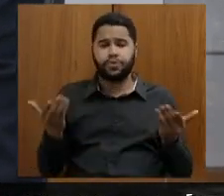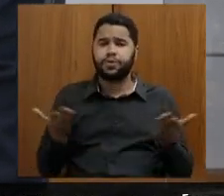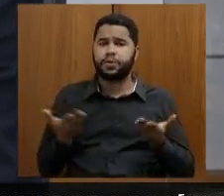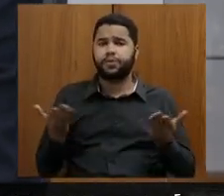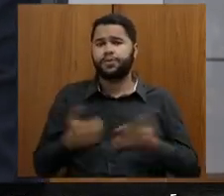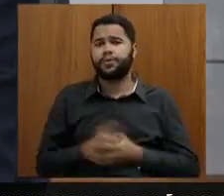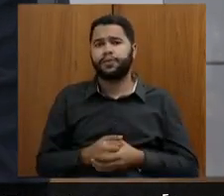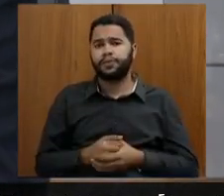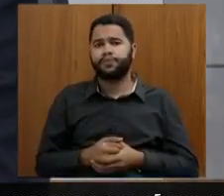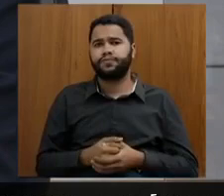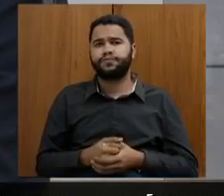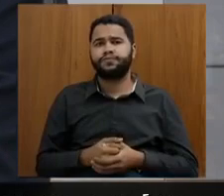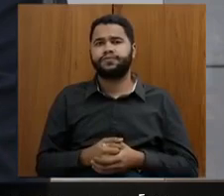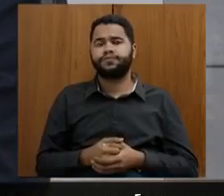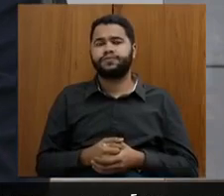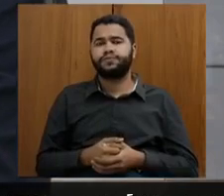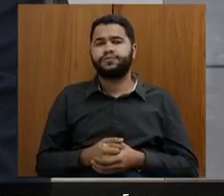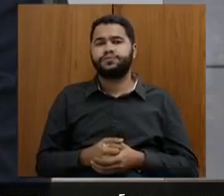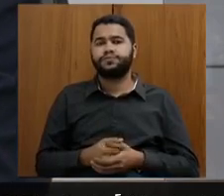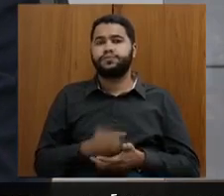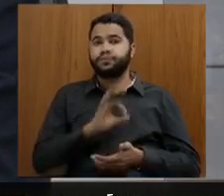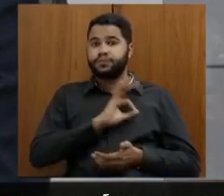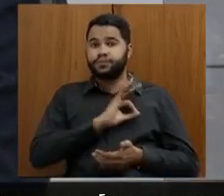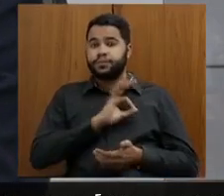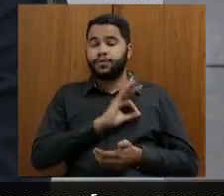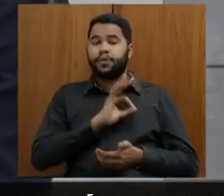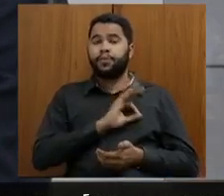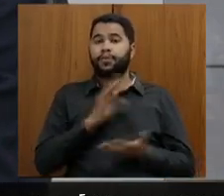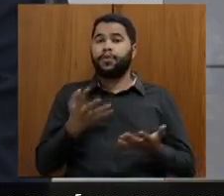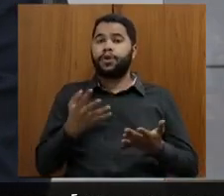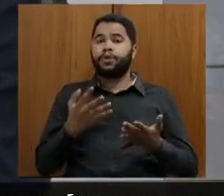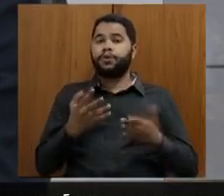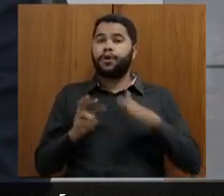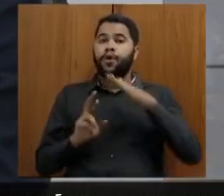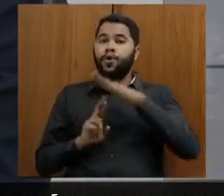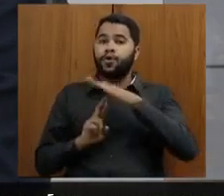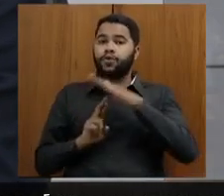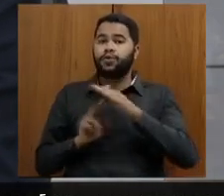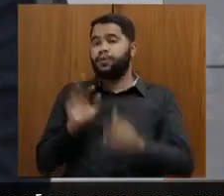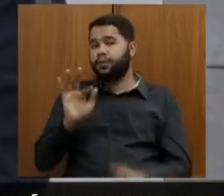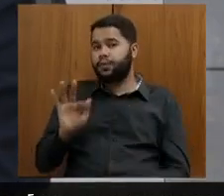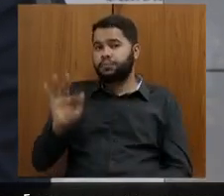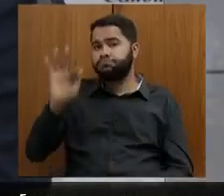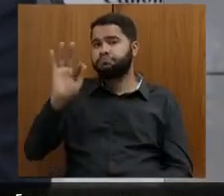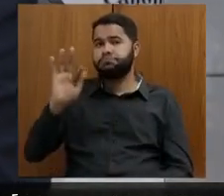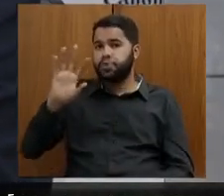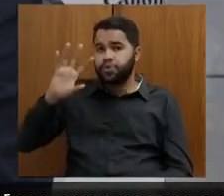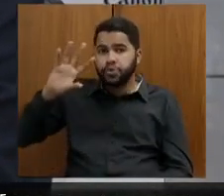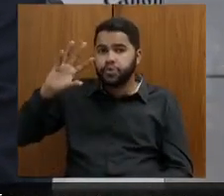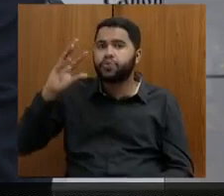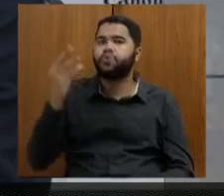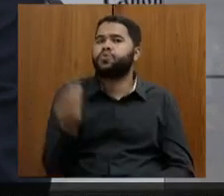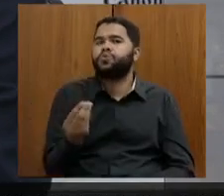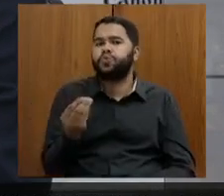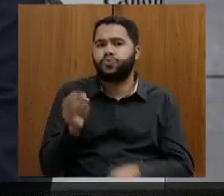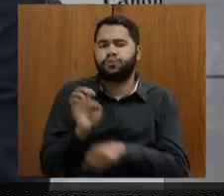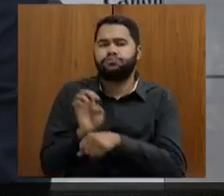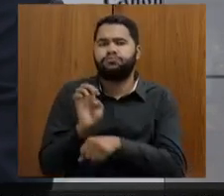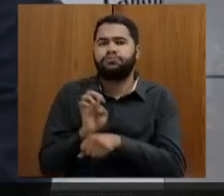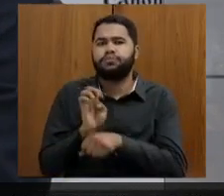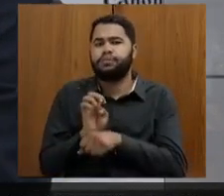um uma Polícia Rodoviária Federal uma Polícia Federal em todo o estado de Minas Gerais